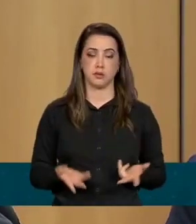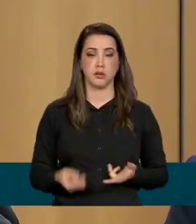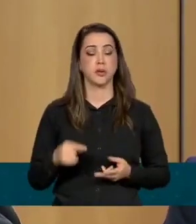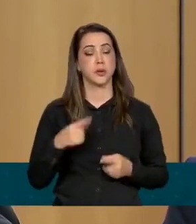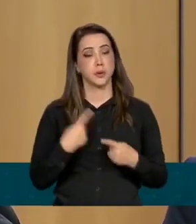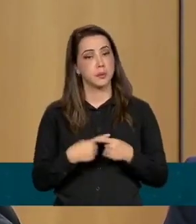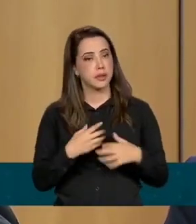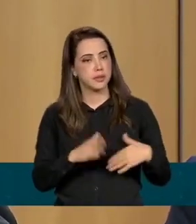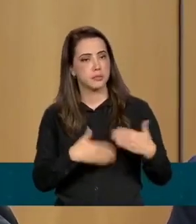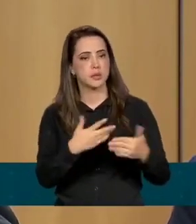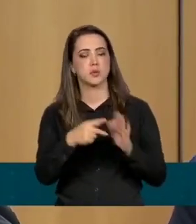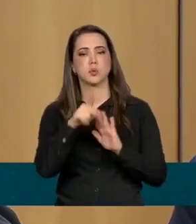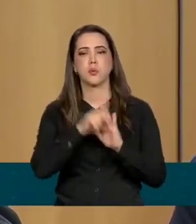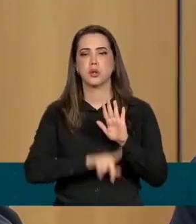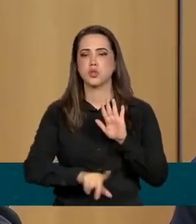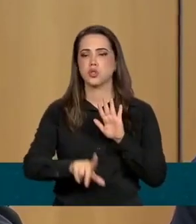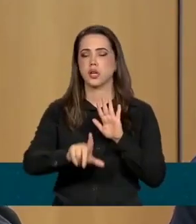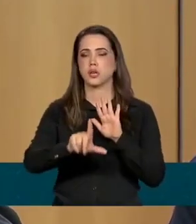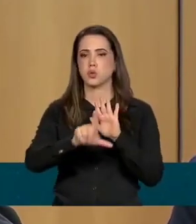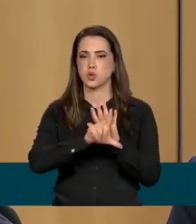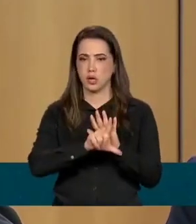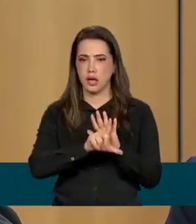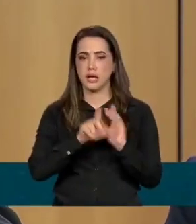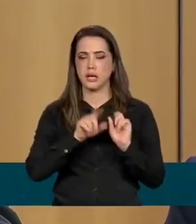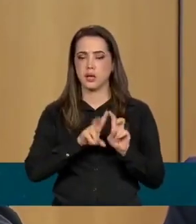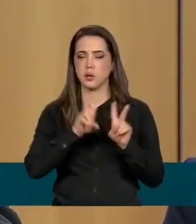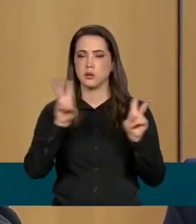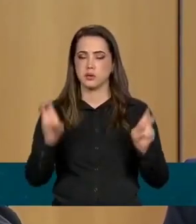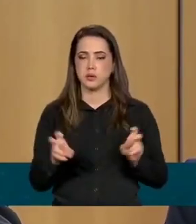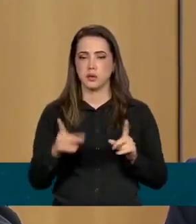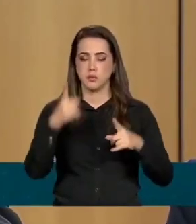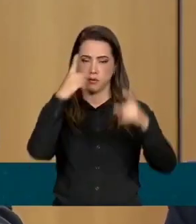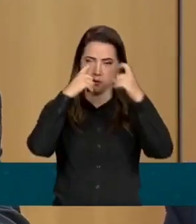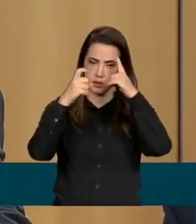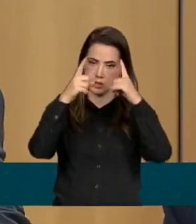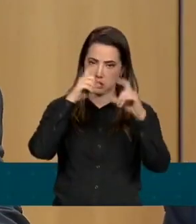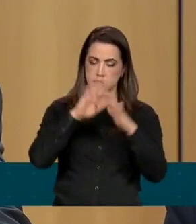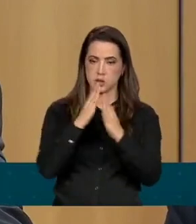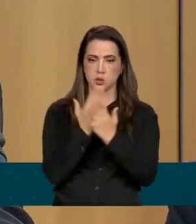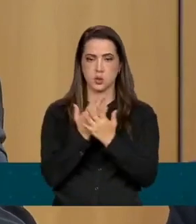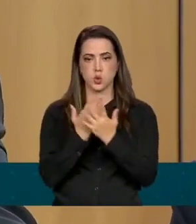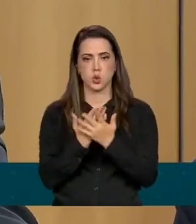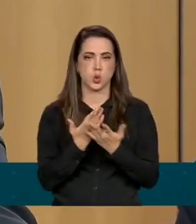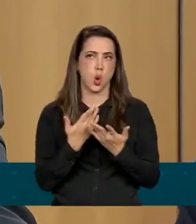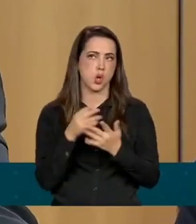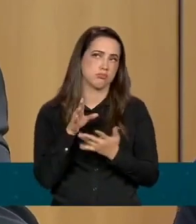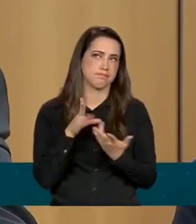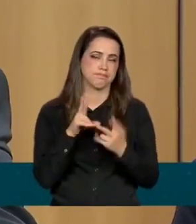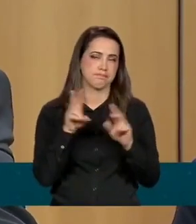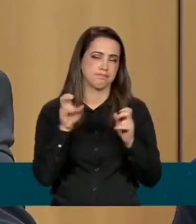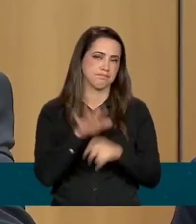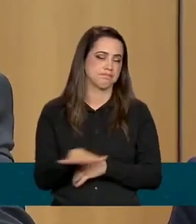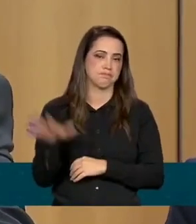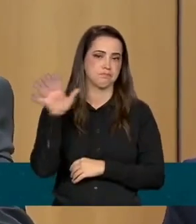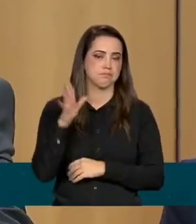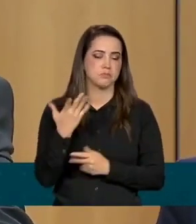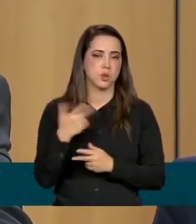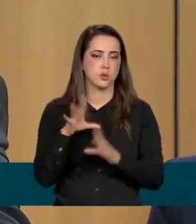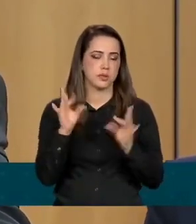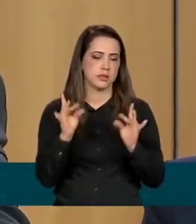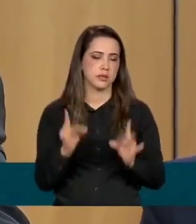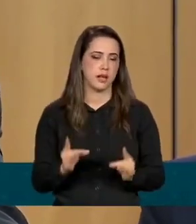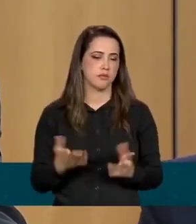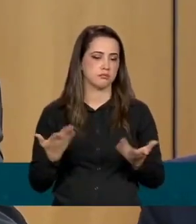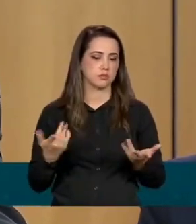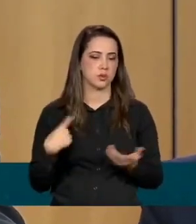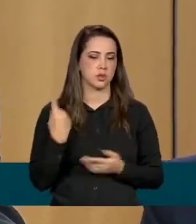a tramitação de um projeto de lei que versa sobre isto de um modo geral, sobre esses